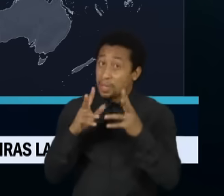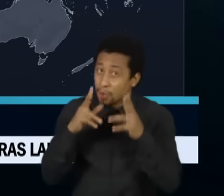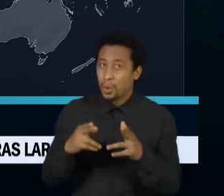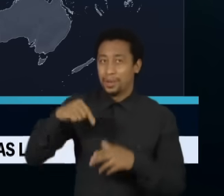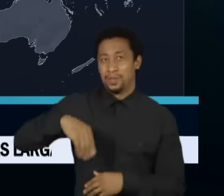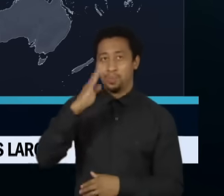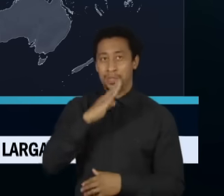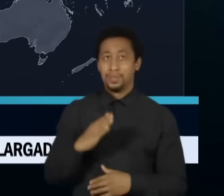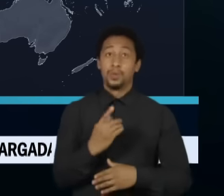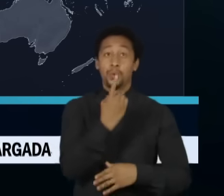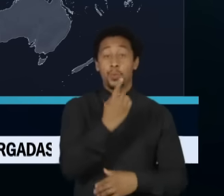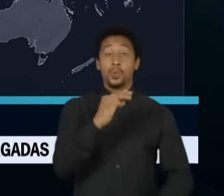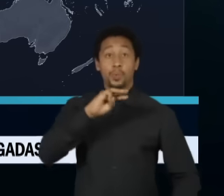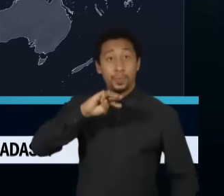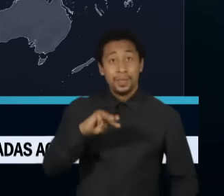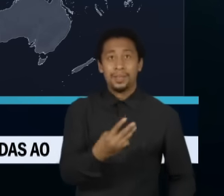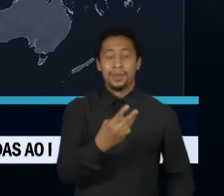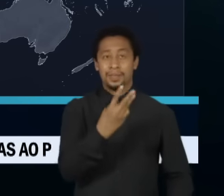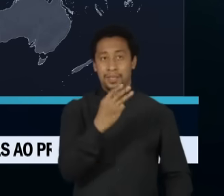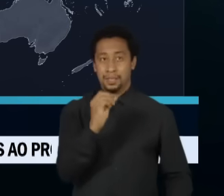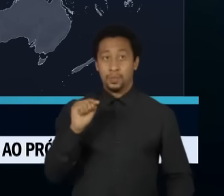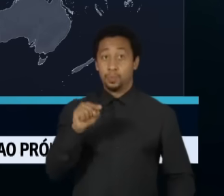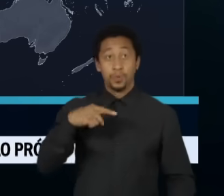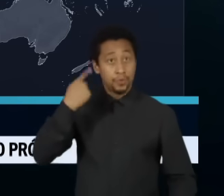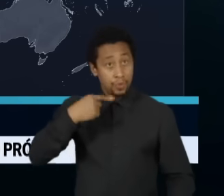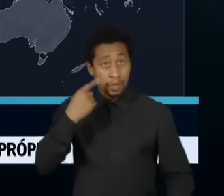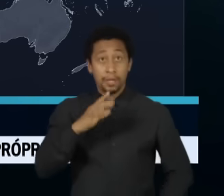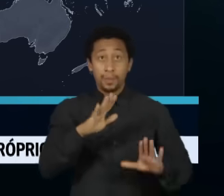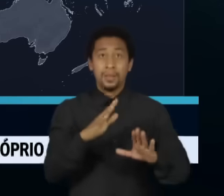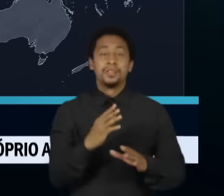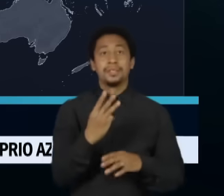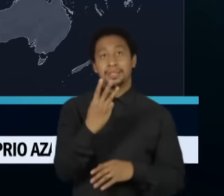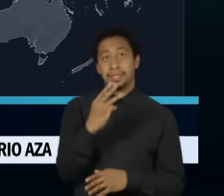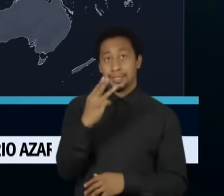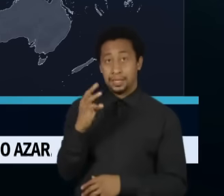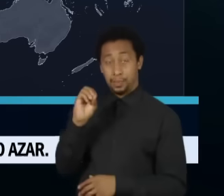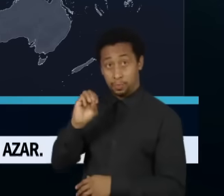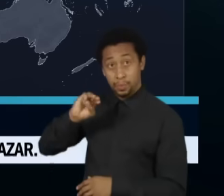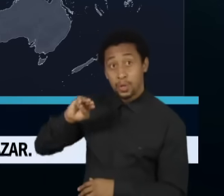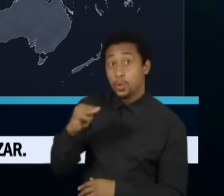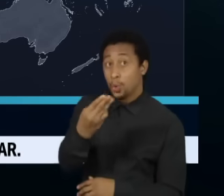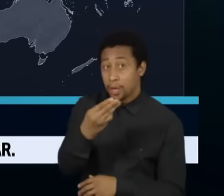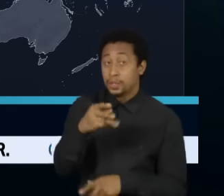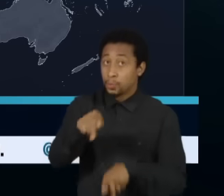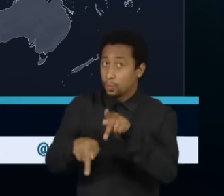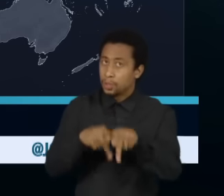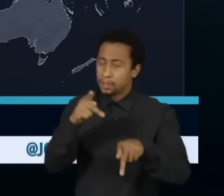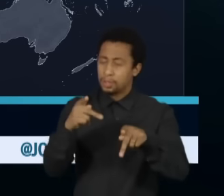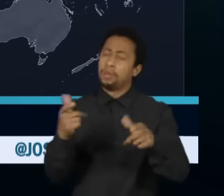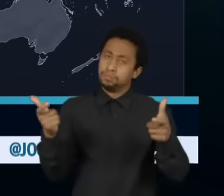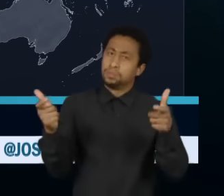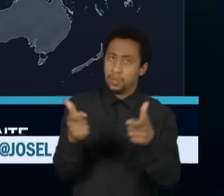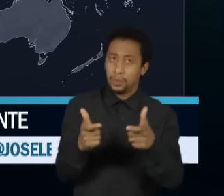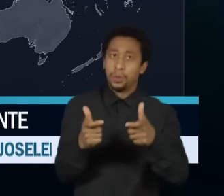1.300.000. Mas com 330 milhões de habitantes, a proporção é menor. Um advogado para cada 253